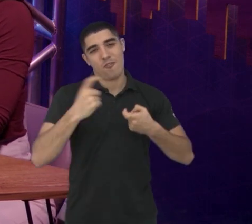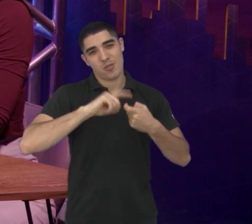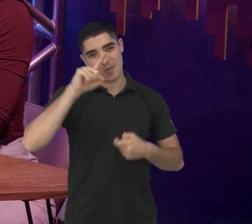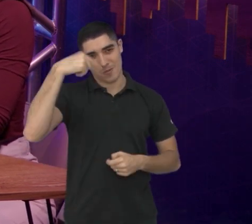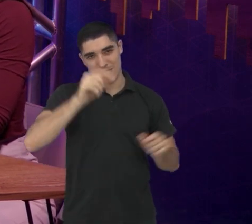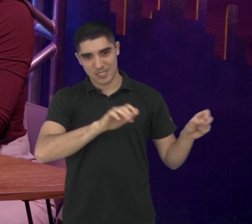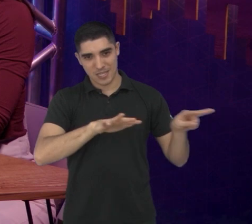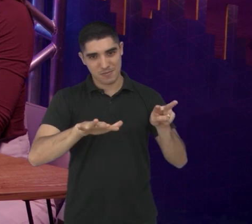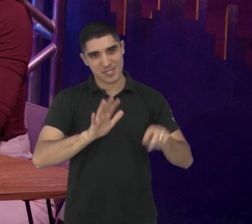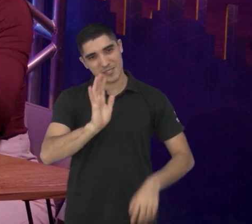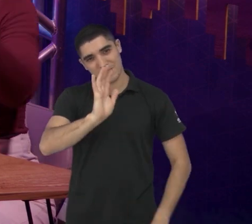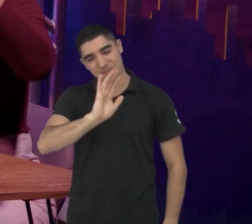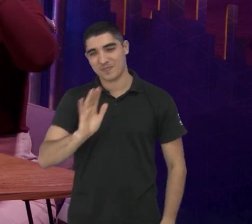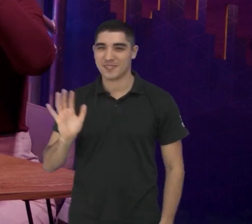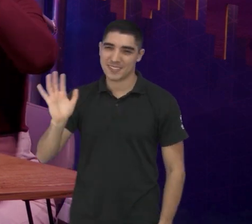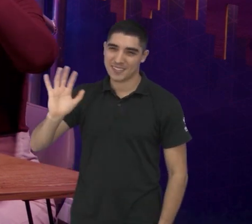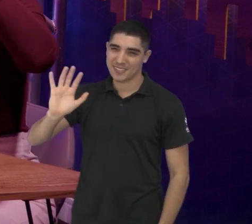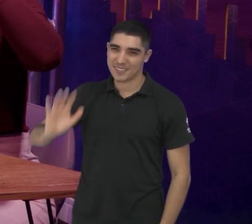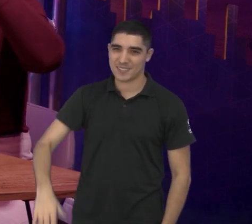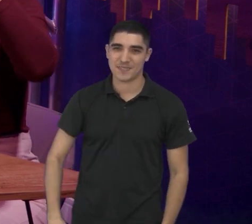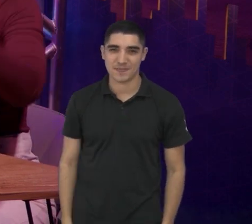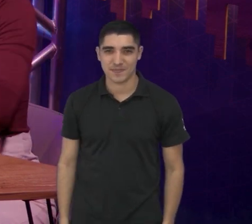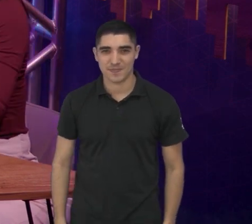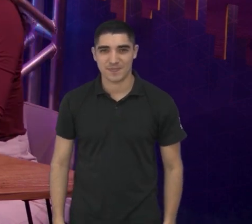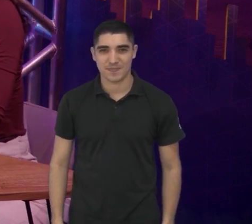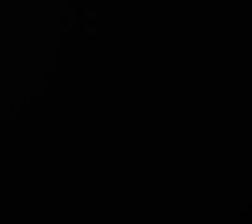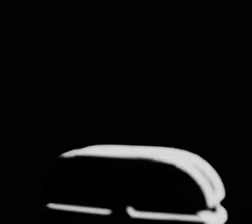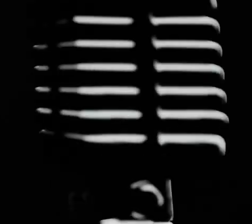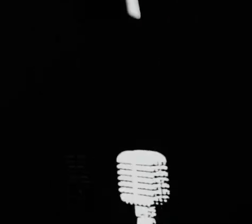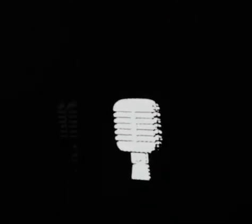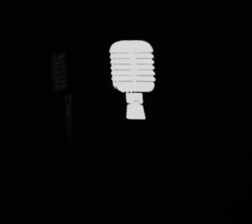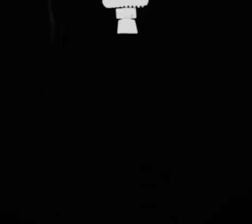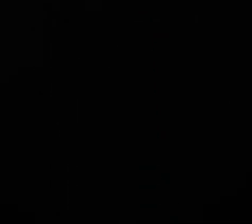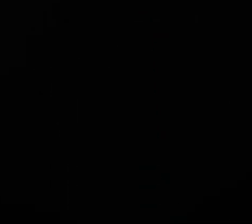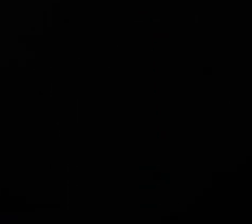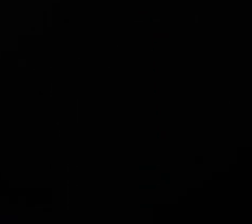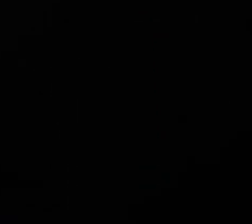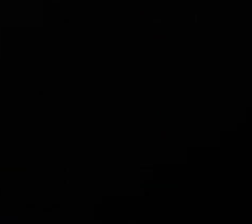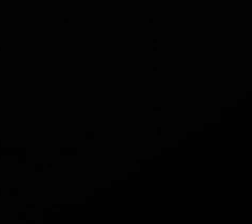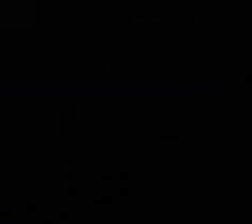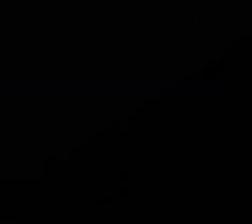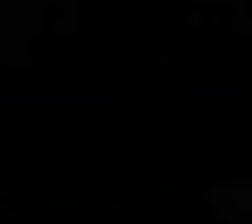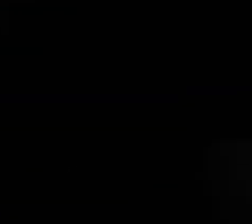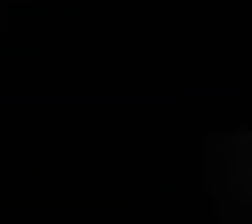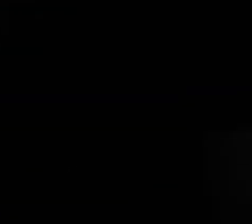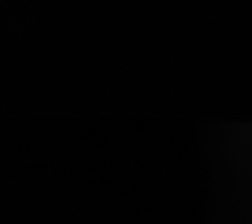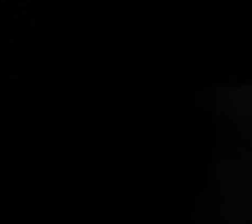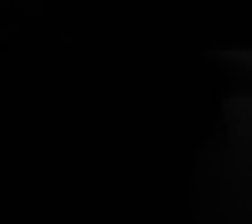participação e a gente volta na semana que vem. Até mais.